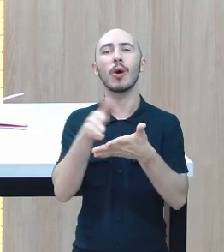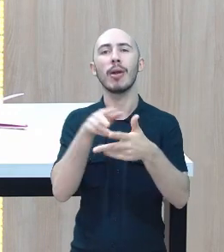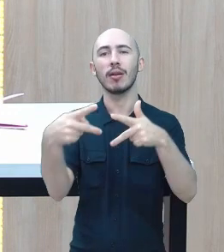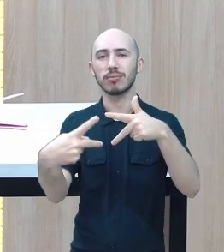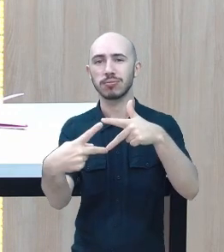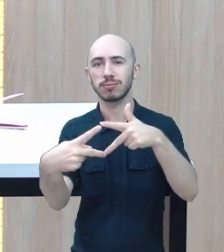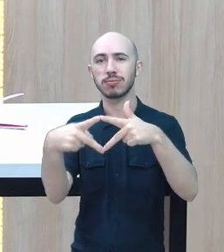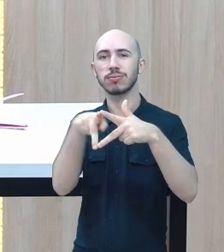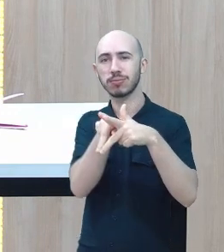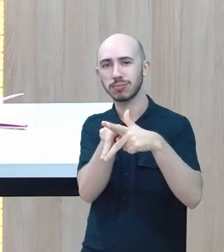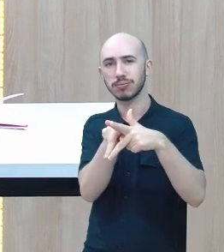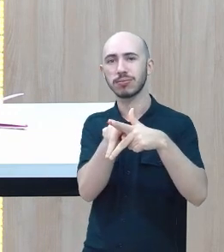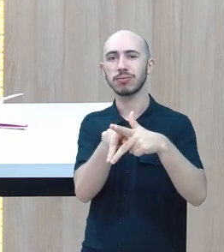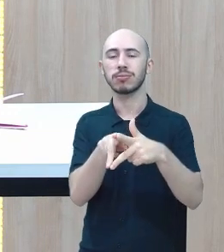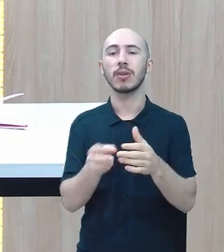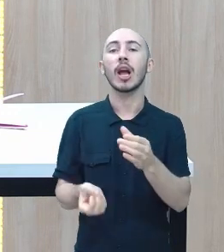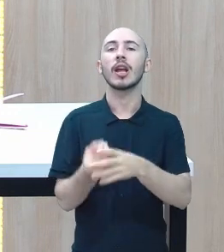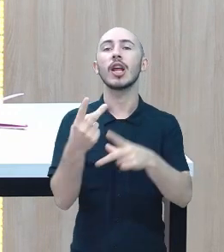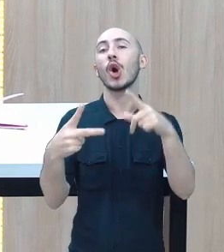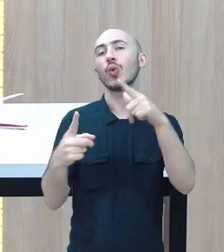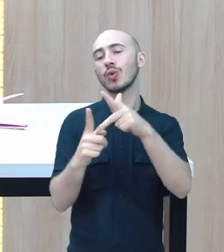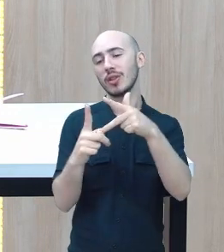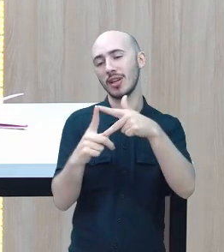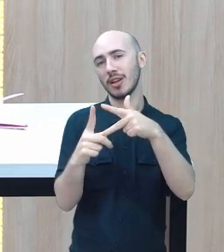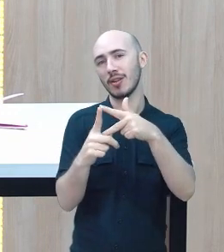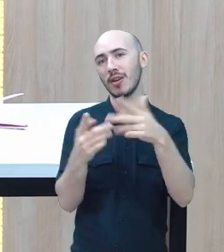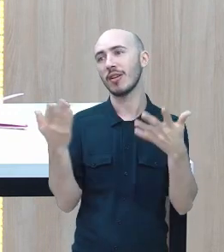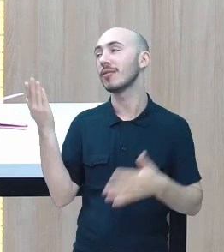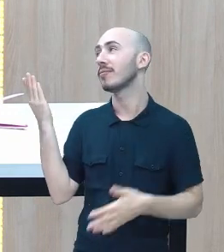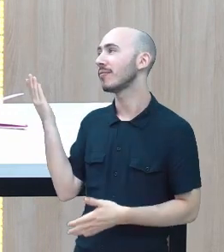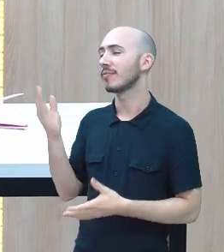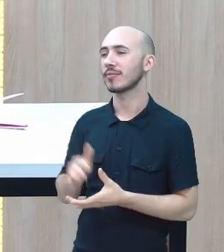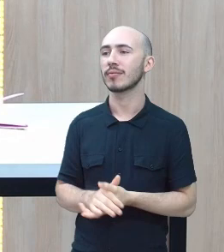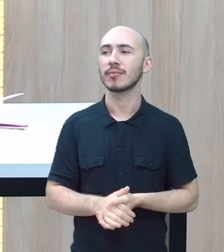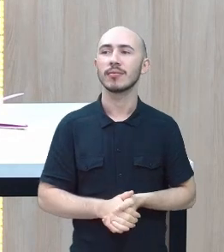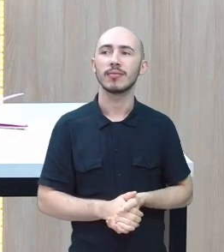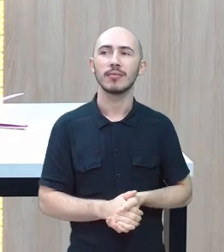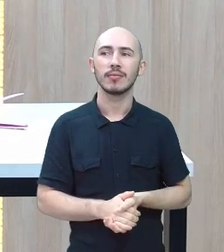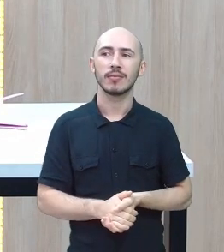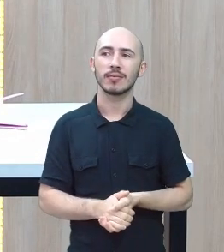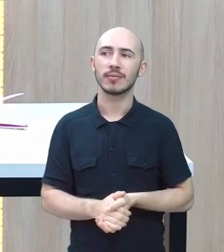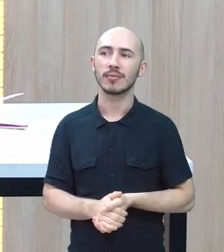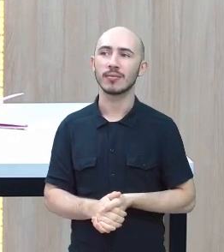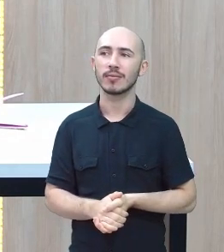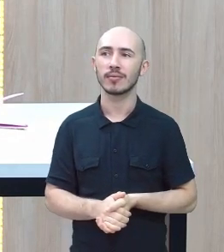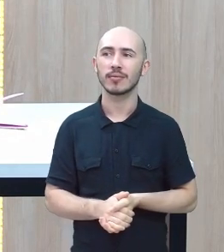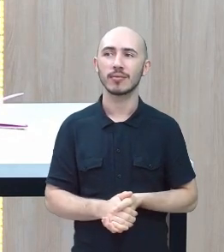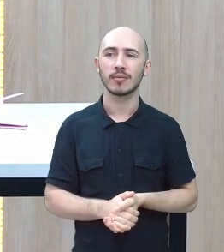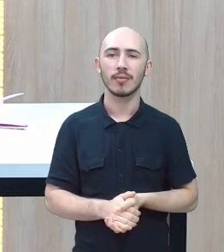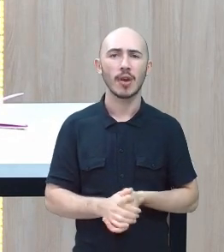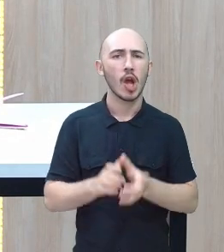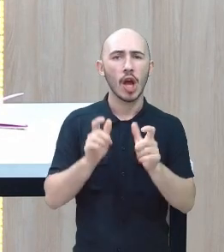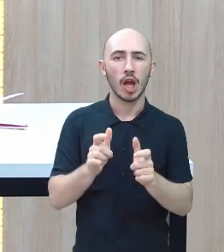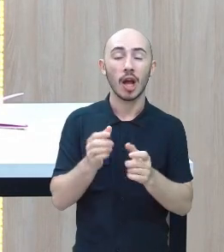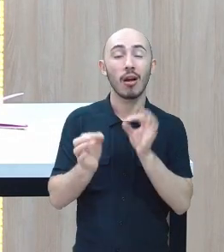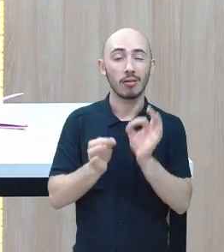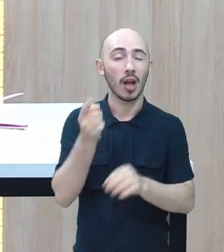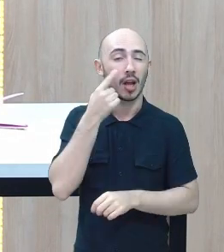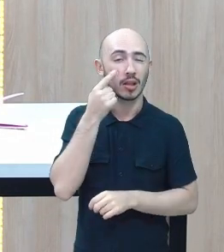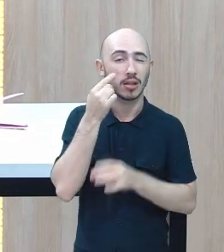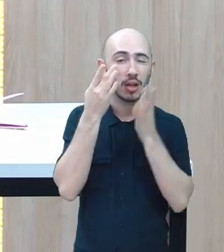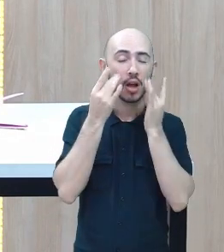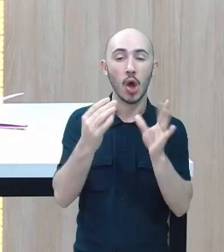um triângulo, né? E aí, vocês vão fazer o seguinte. Esse agora também não tem um lugar certo, tá?